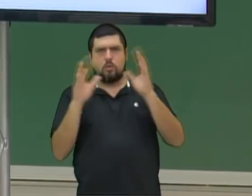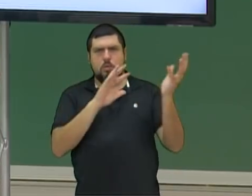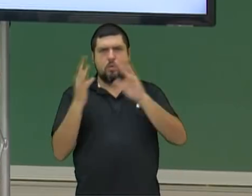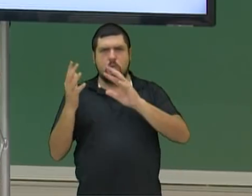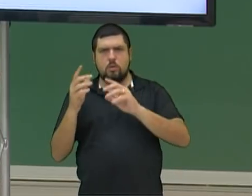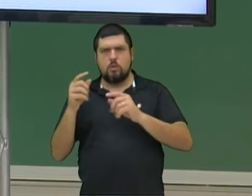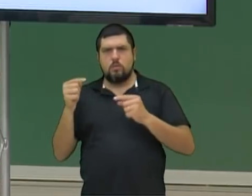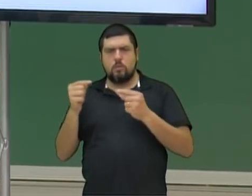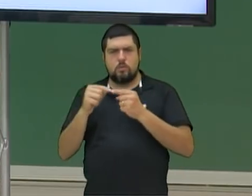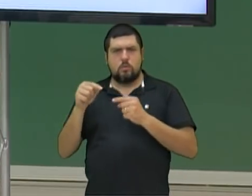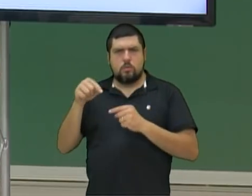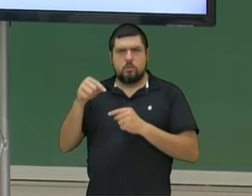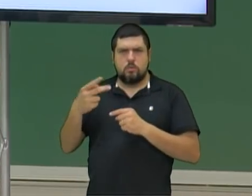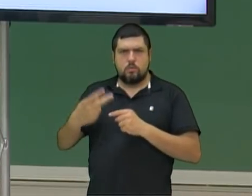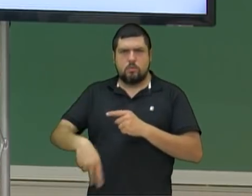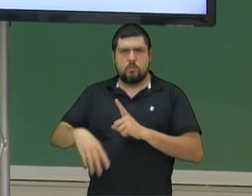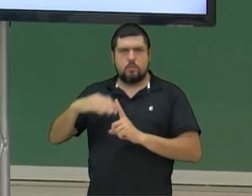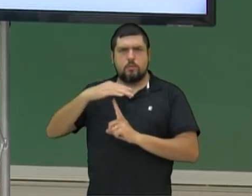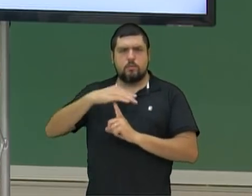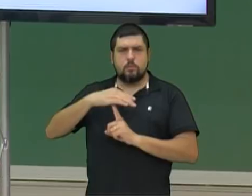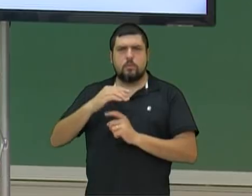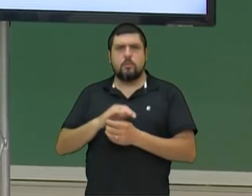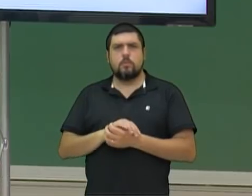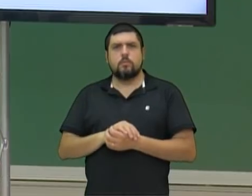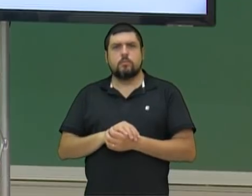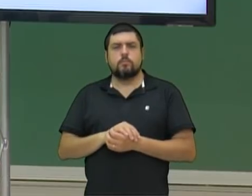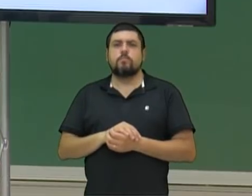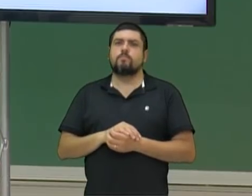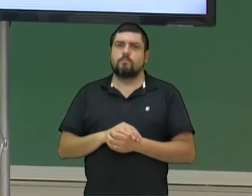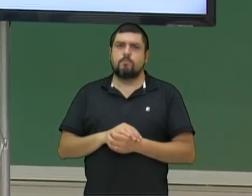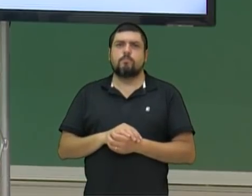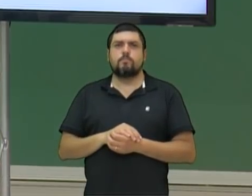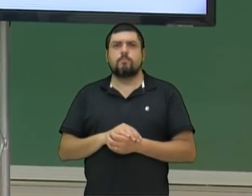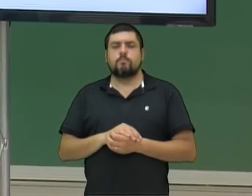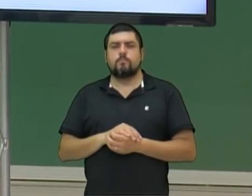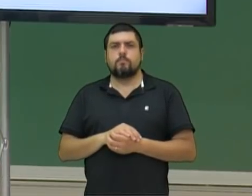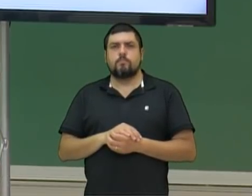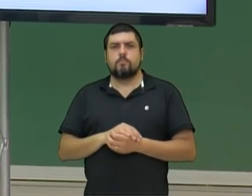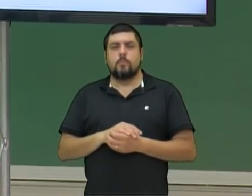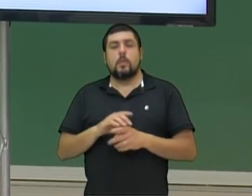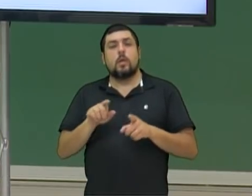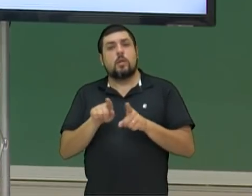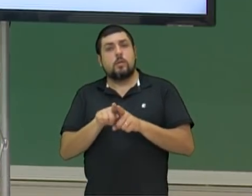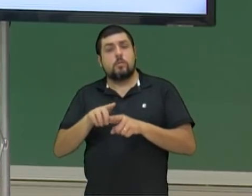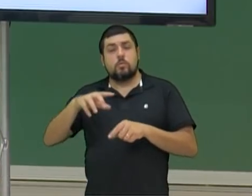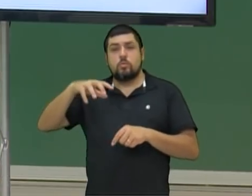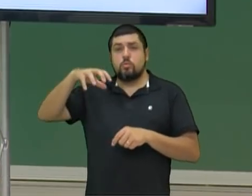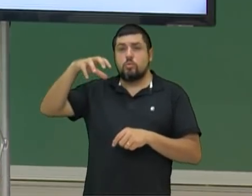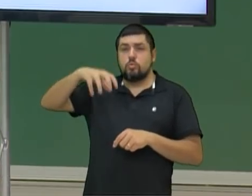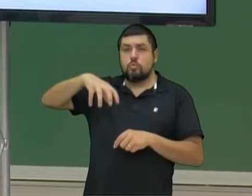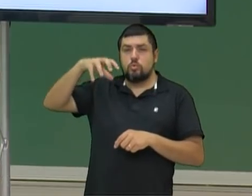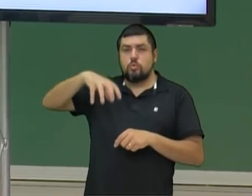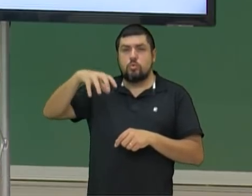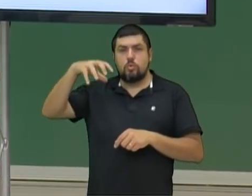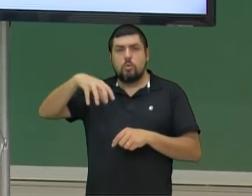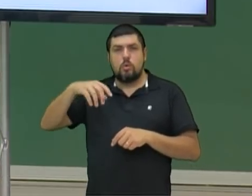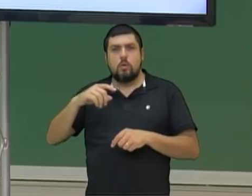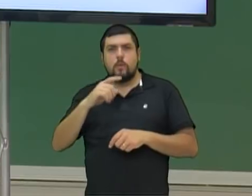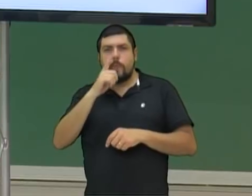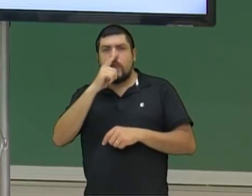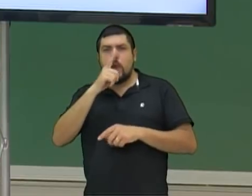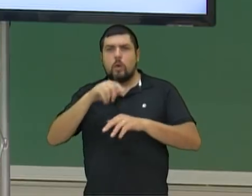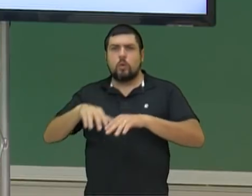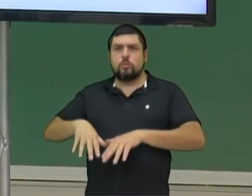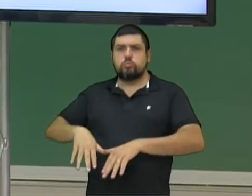isso? Tem um clima, né? Tem um clima mais propício. E quando chove, talvez será que isso aumenta o acúmulo ali de